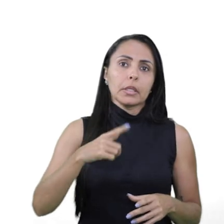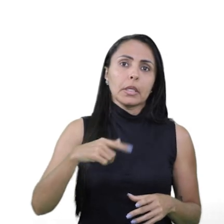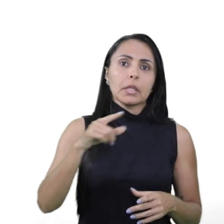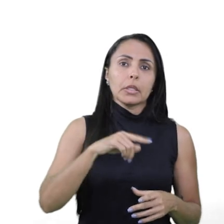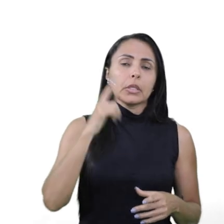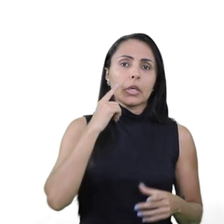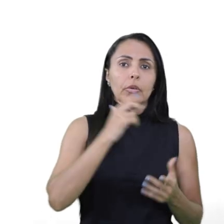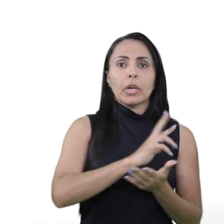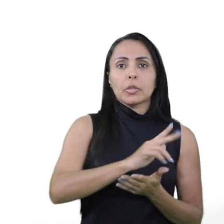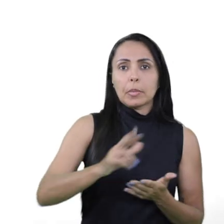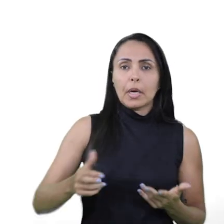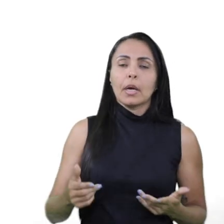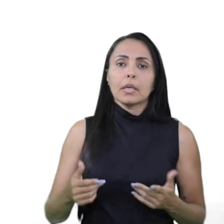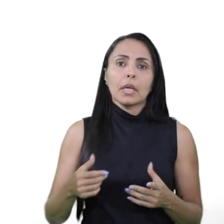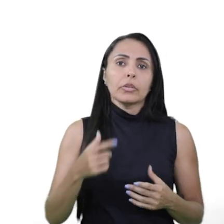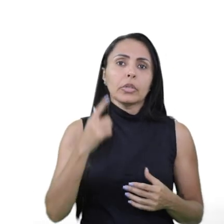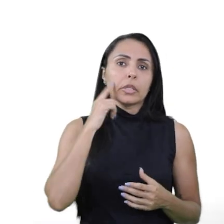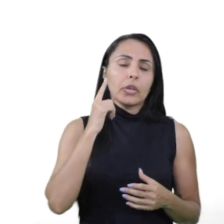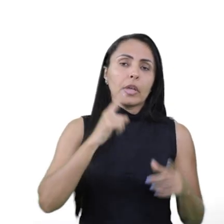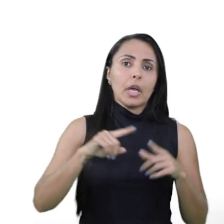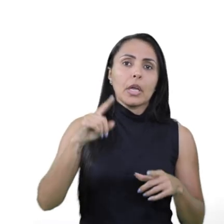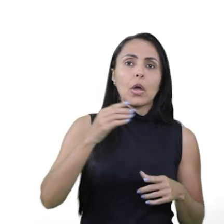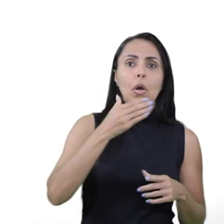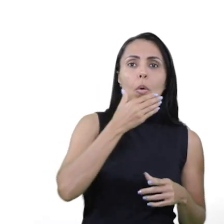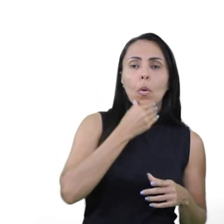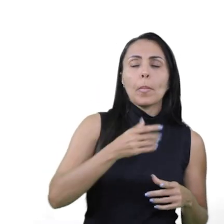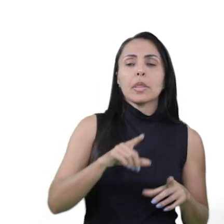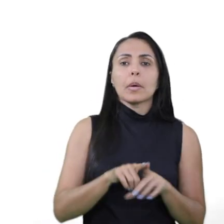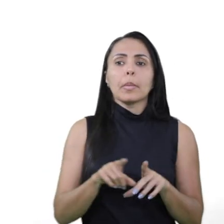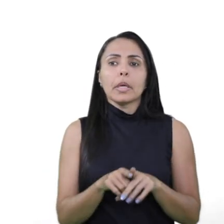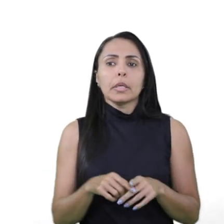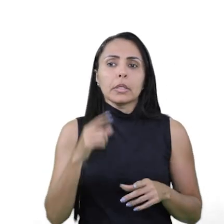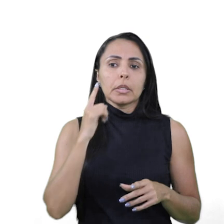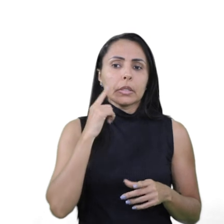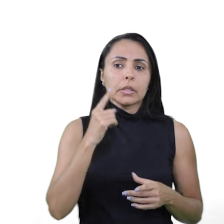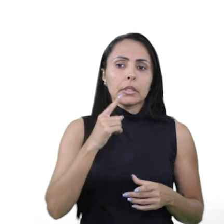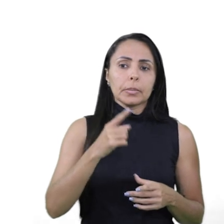desses vários perpassos, né? A gente vê aí o homem virtuliano,